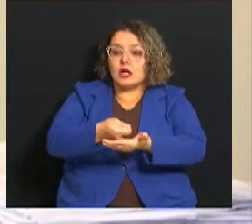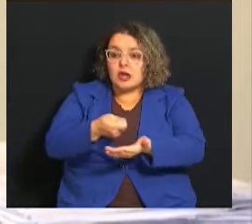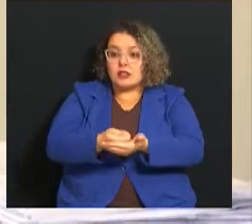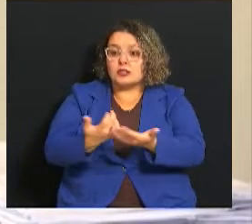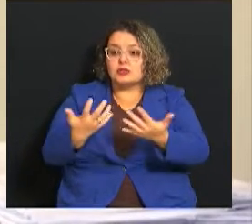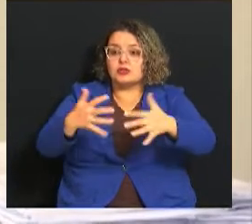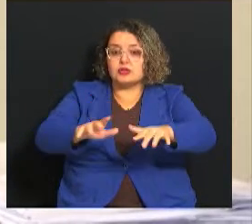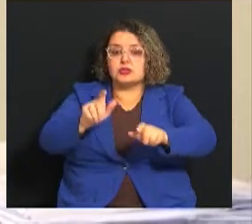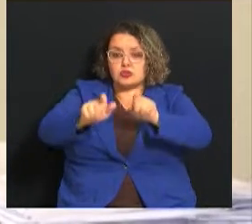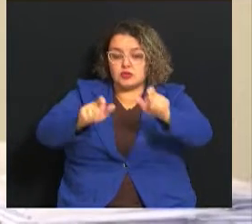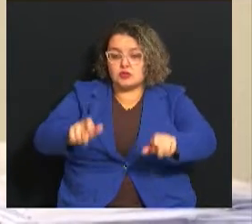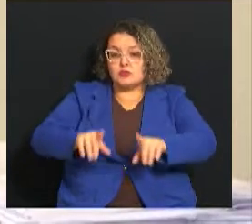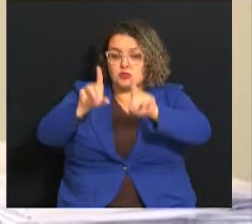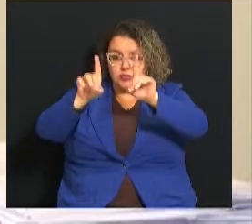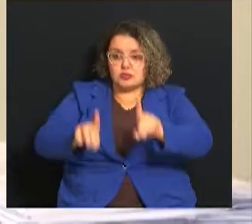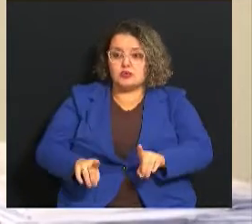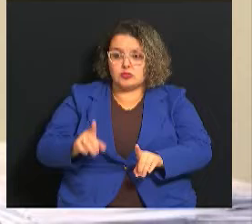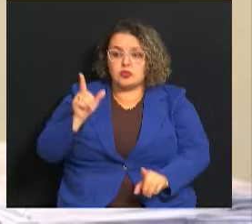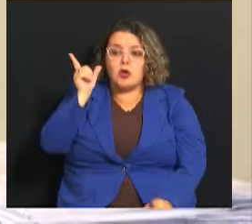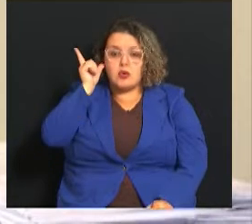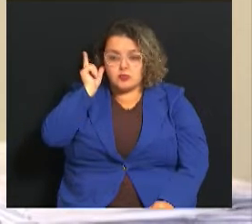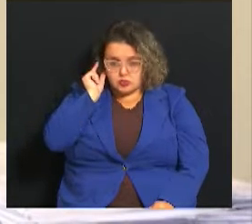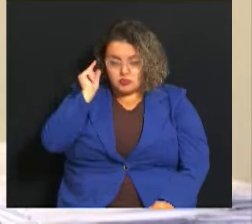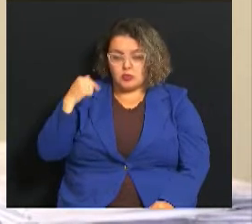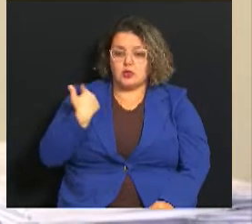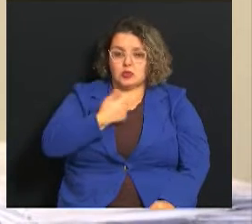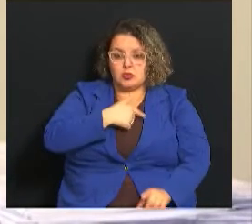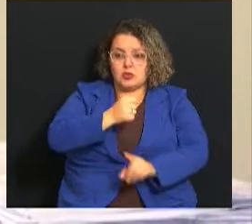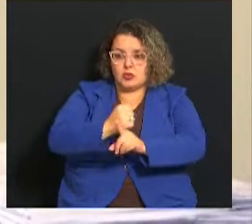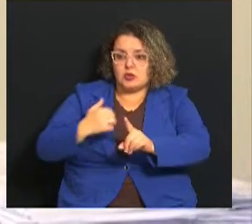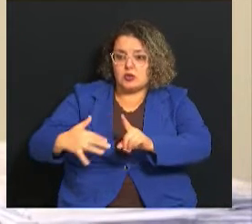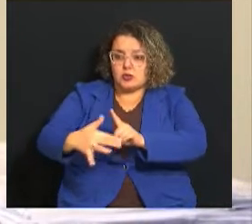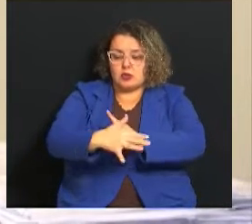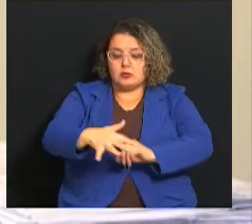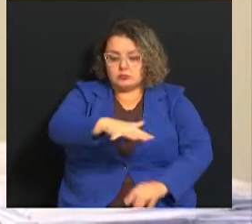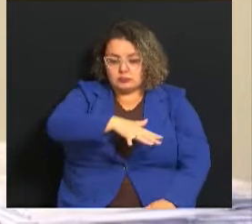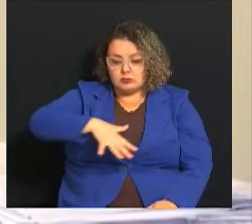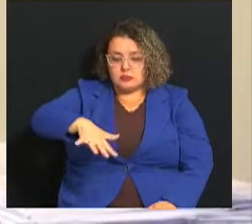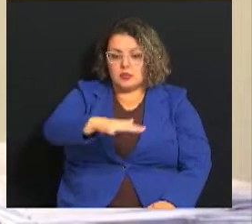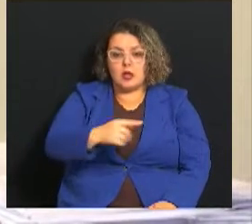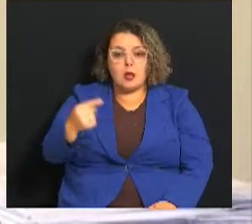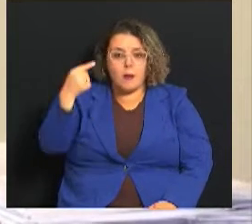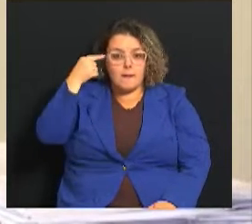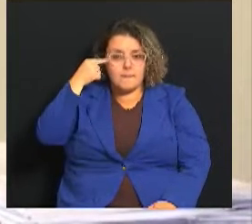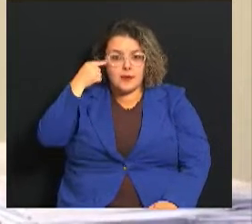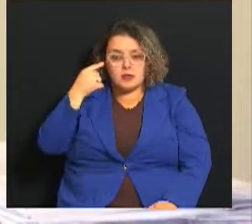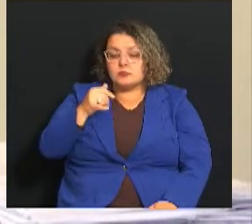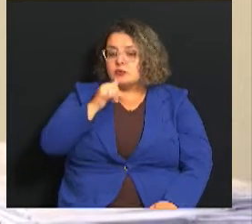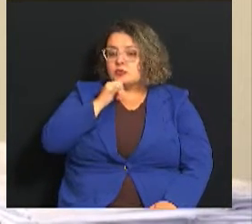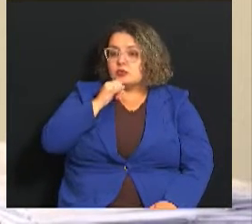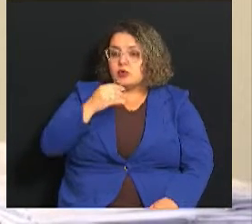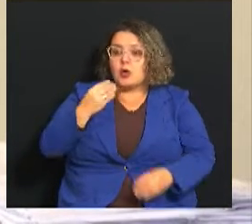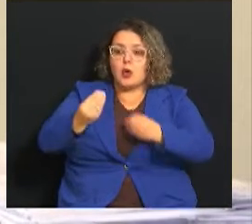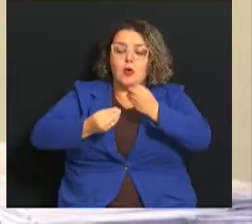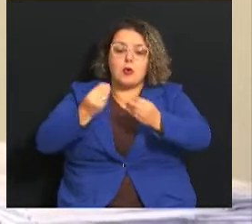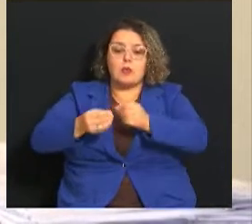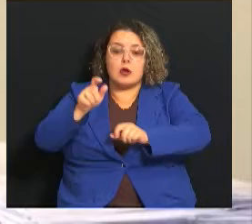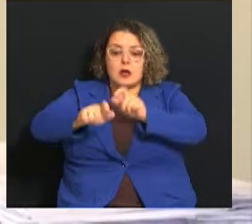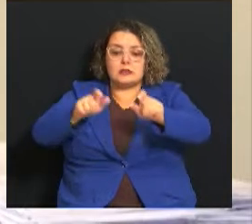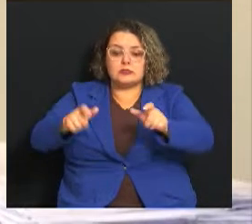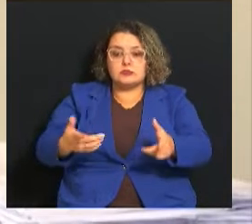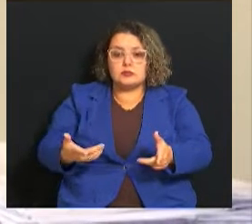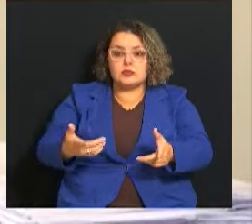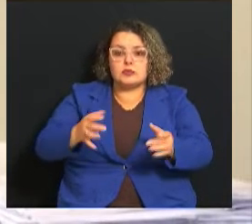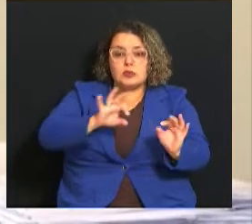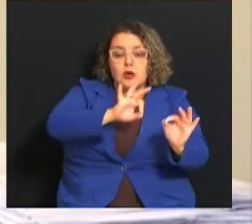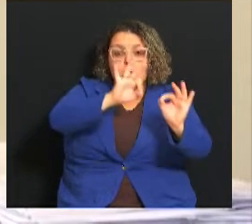com deficiência auditiva na nossa sociedade, no nosso meio. Imagina, por exemplo, como que as pessoas conseguiriam